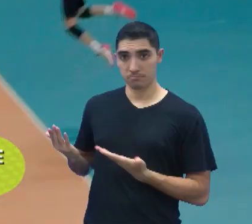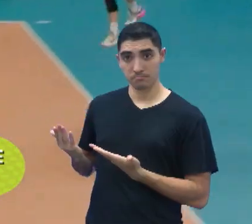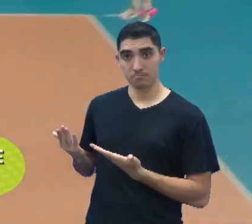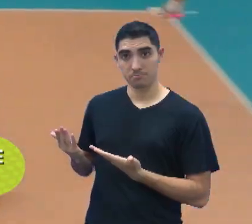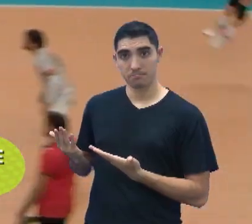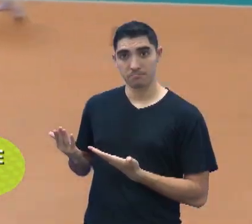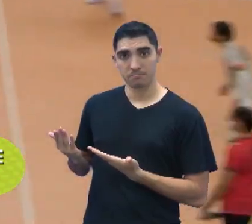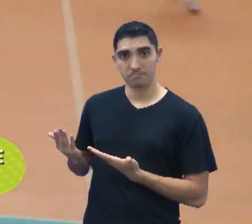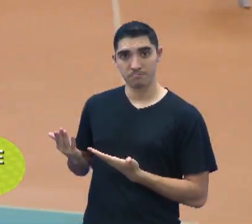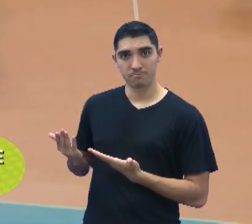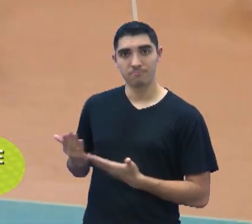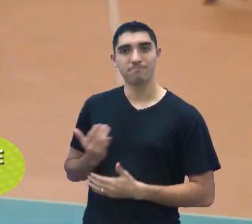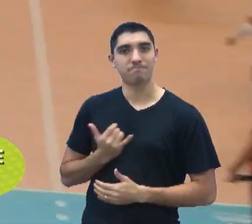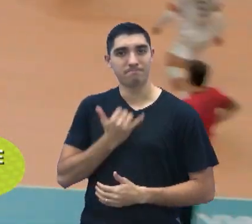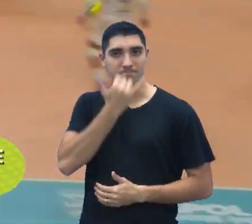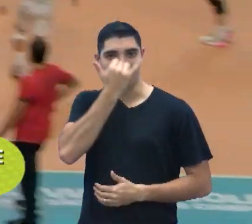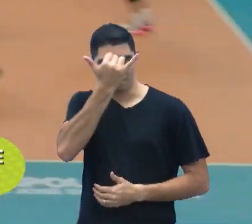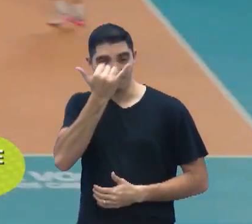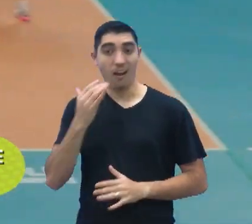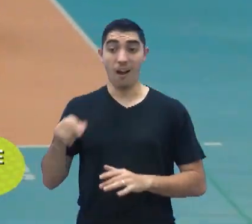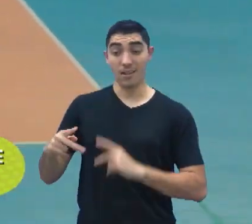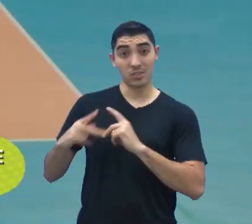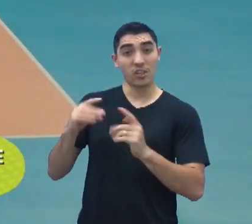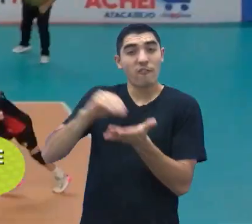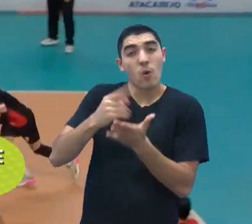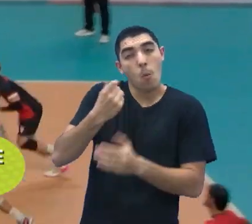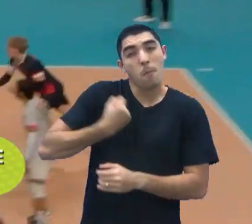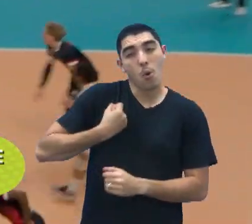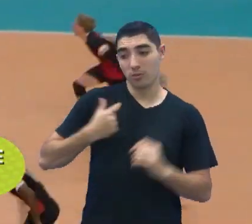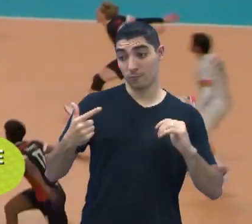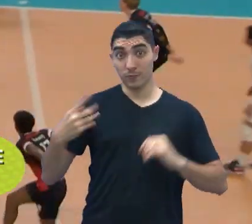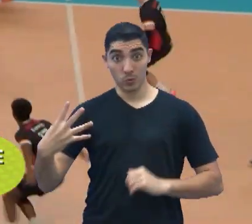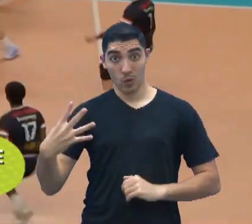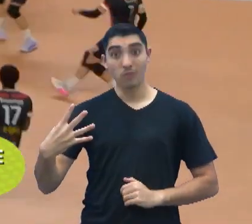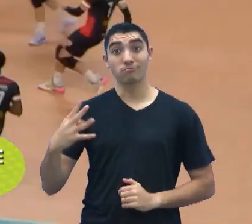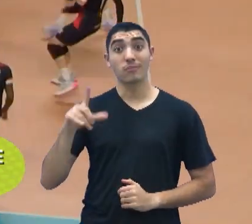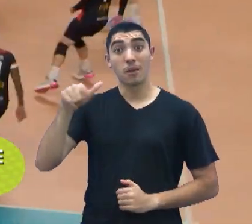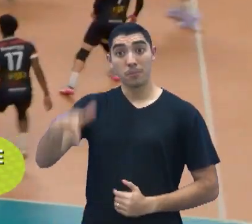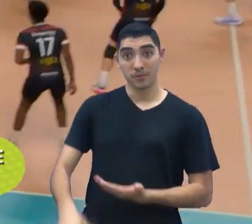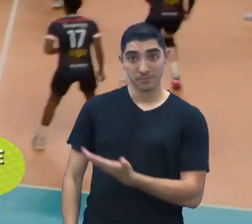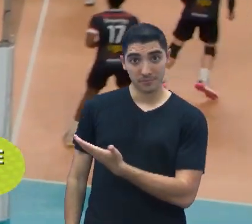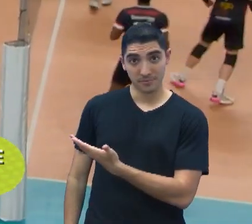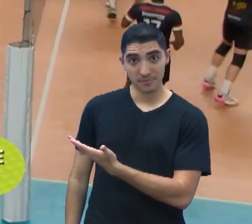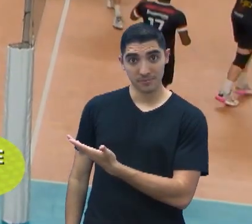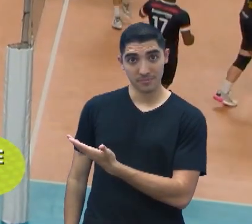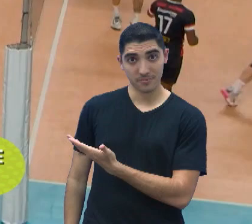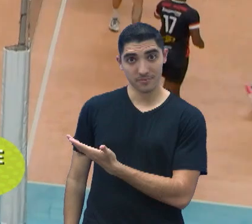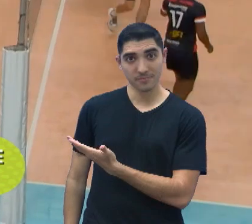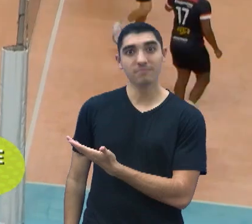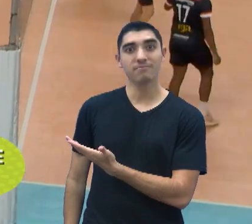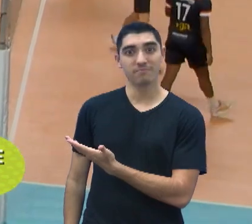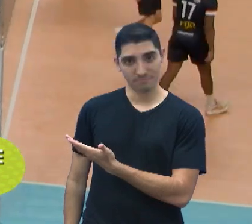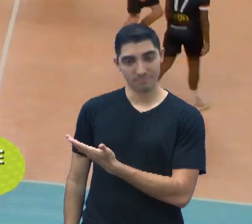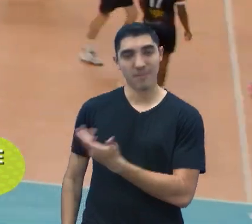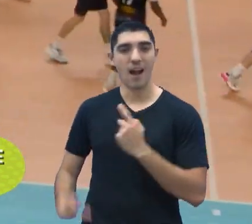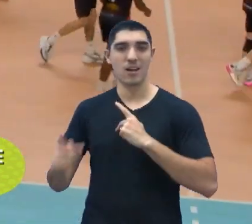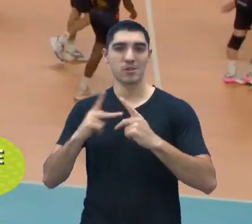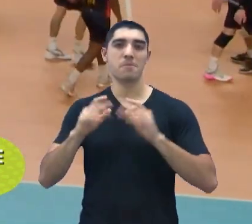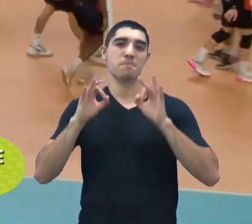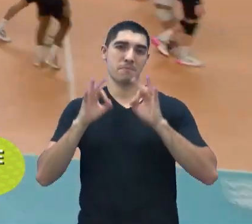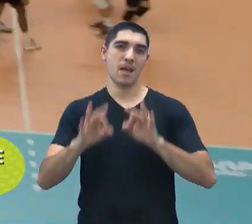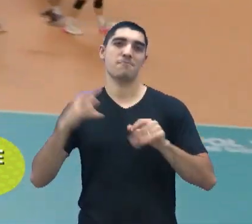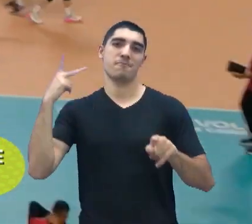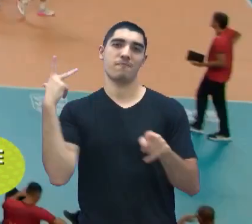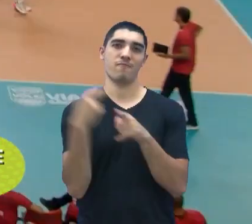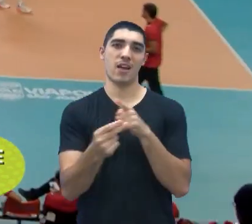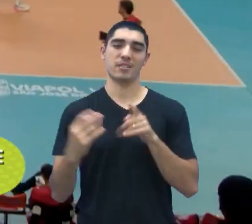Praia veio o match point para o São José no saque de Igor. Depois, no ataque para fora de Paulo, o São José fechou a